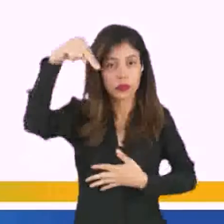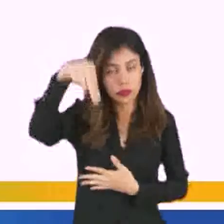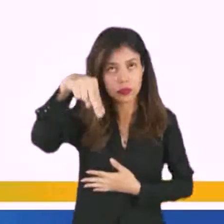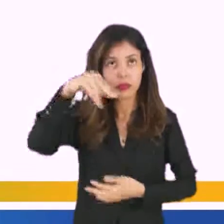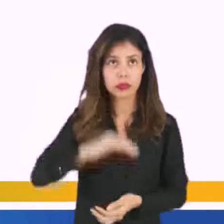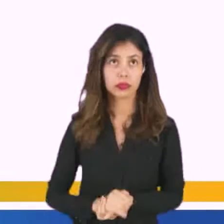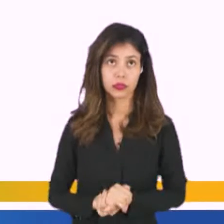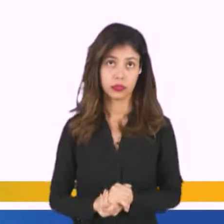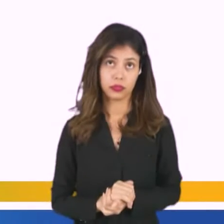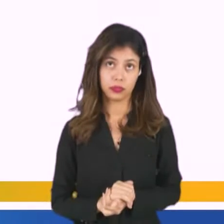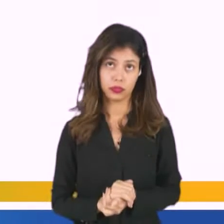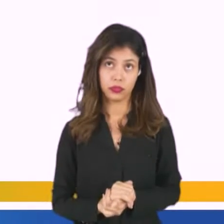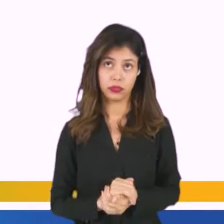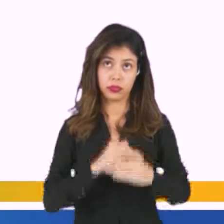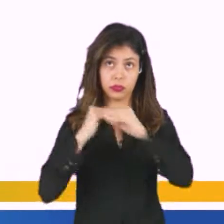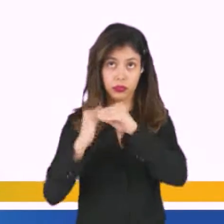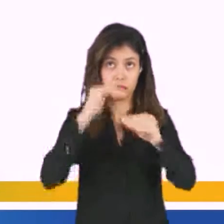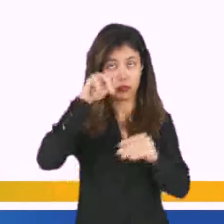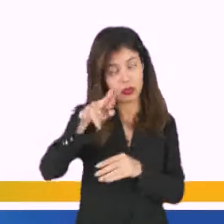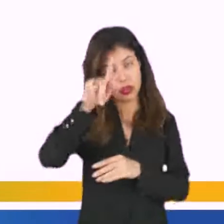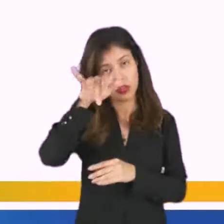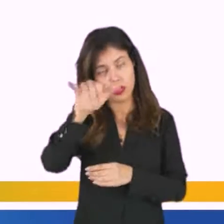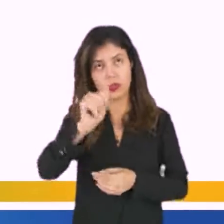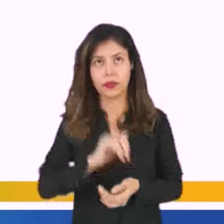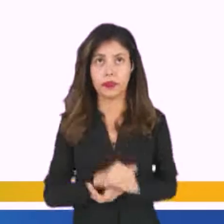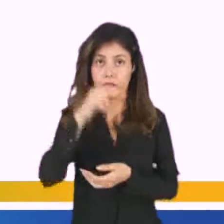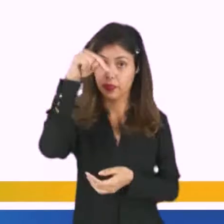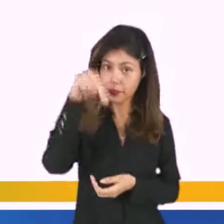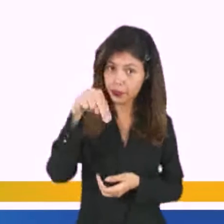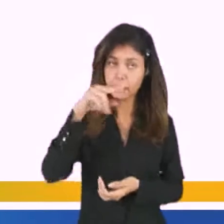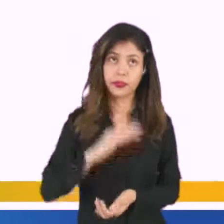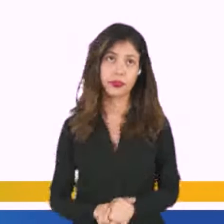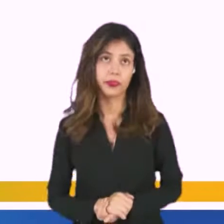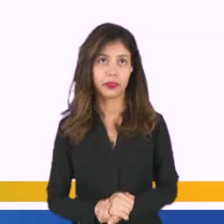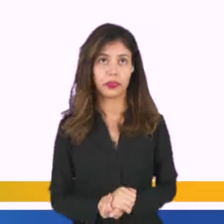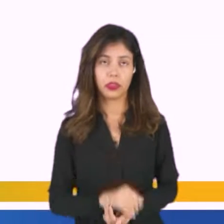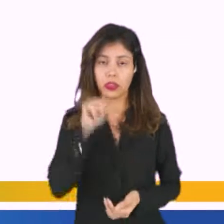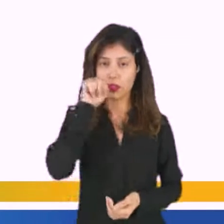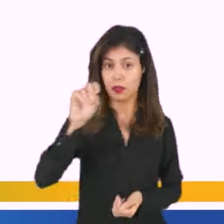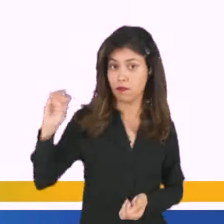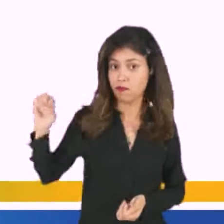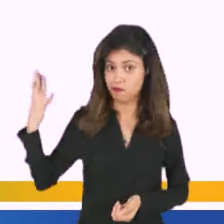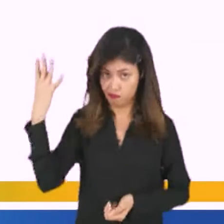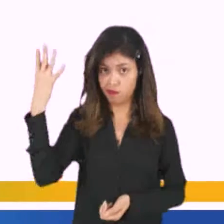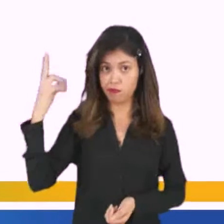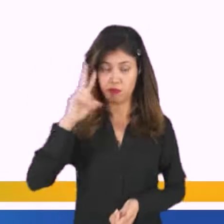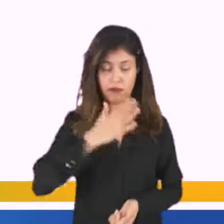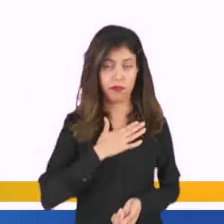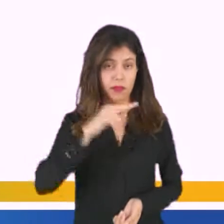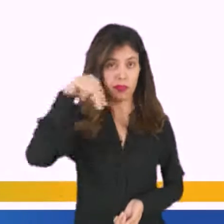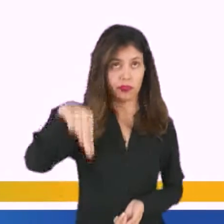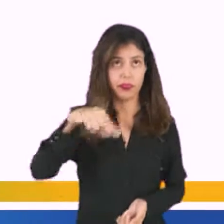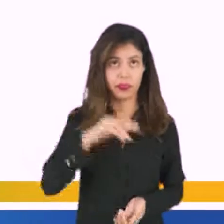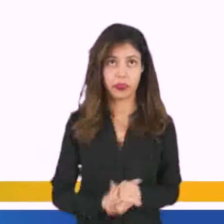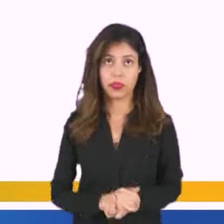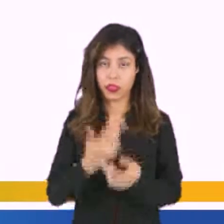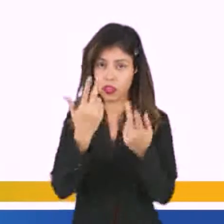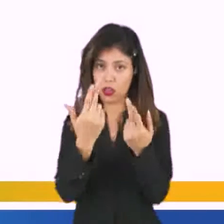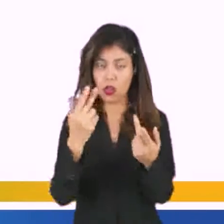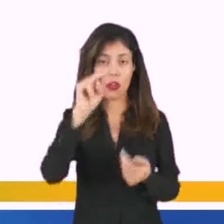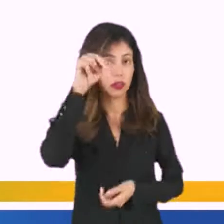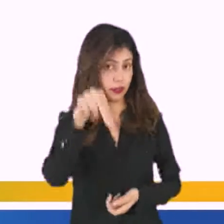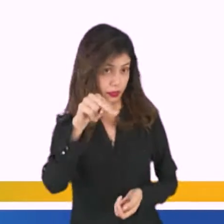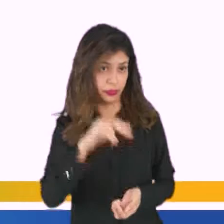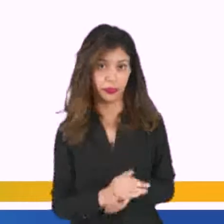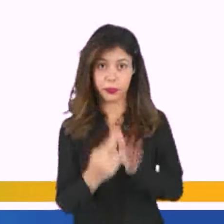m, é igual ao número de incógnitas, que é n. Então, nesse caso, o meu n será igual a